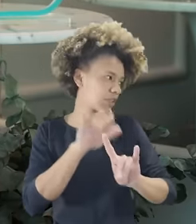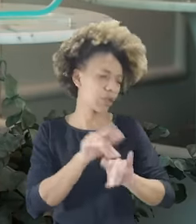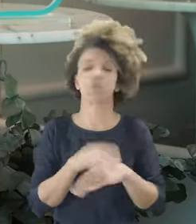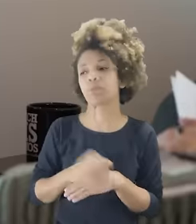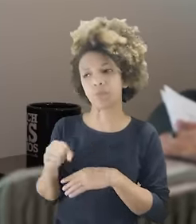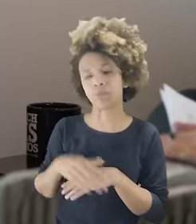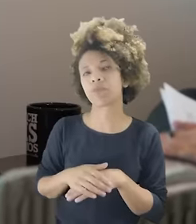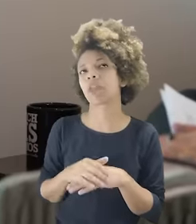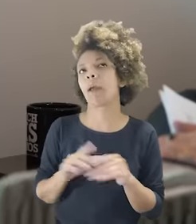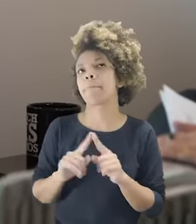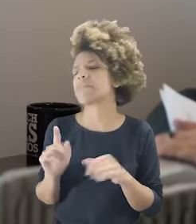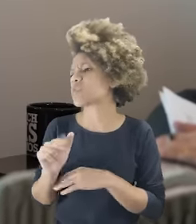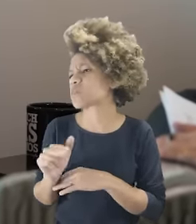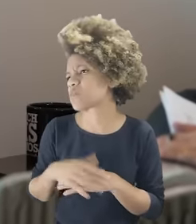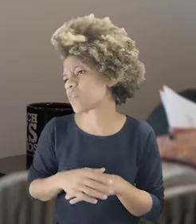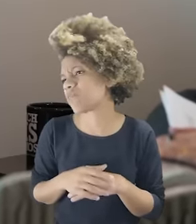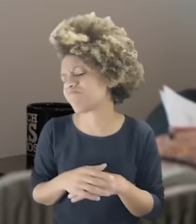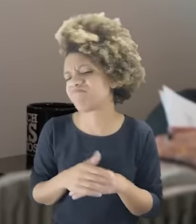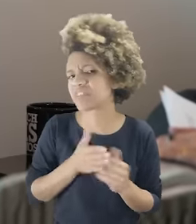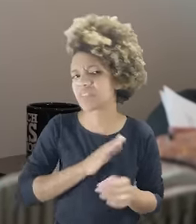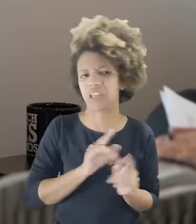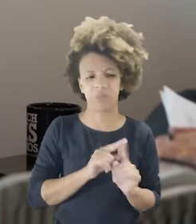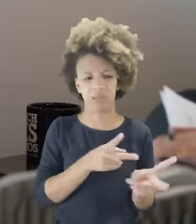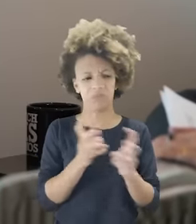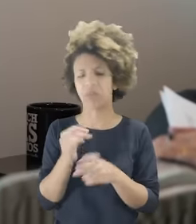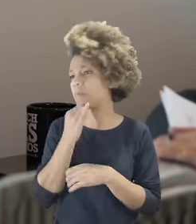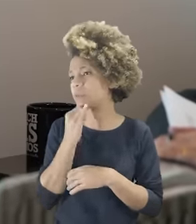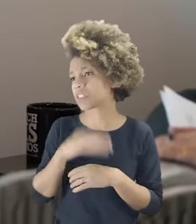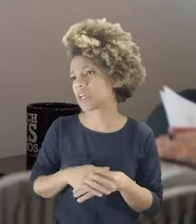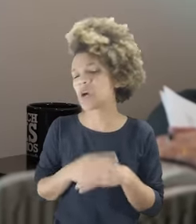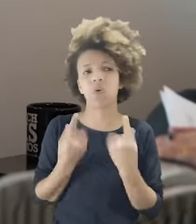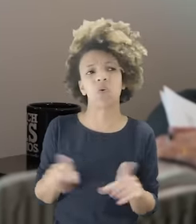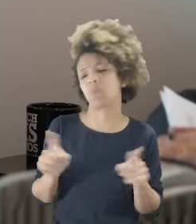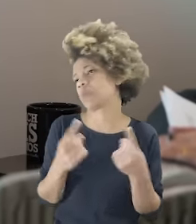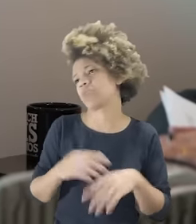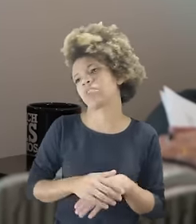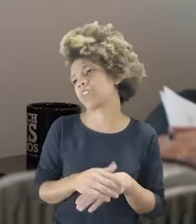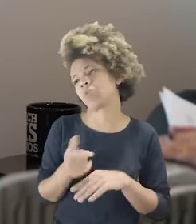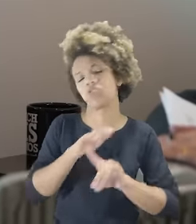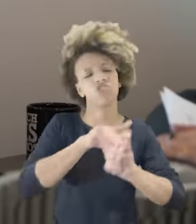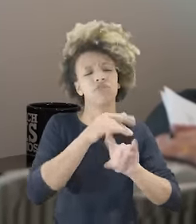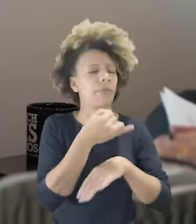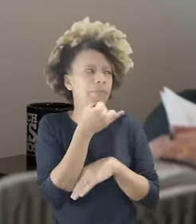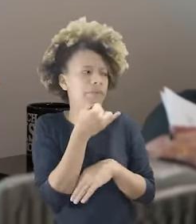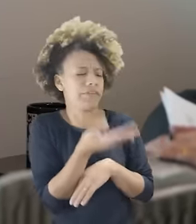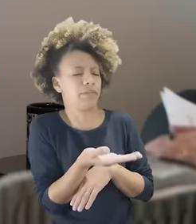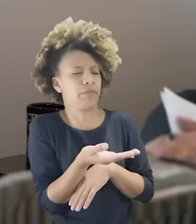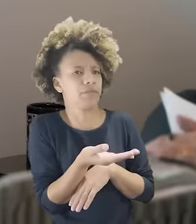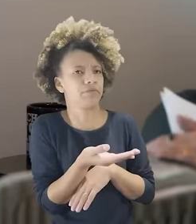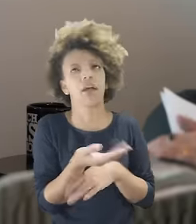E aí já eu nunca gostei eu era criança não me identificava como por exemplo com músicas que não eram veganas tipo